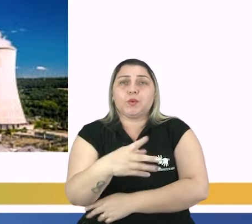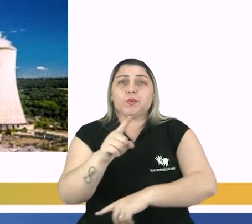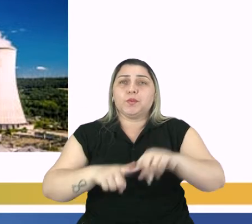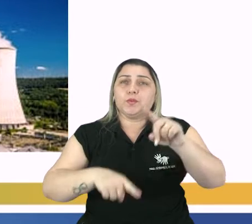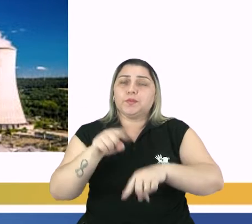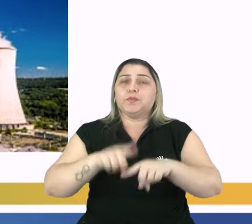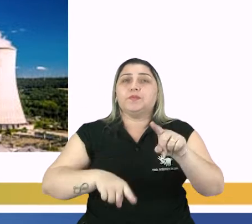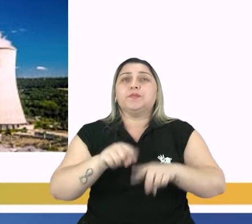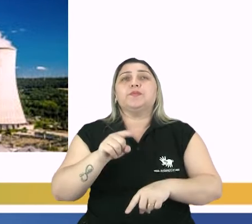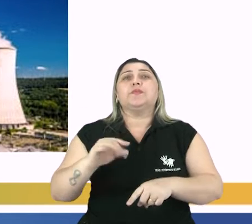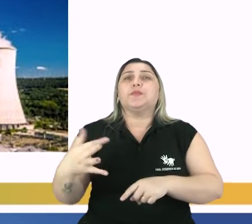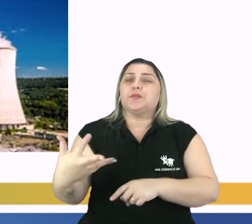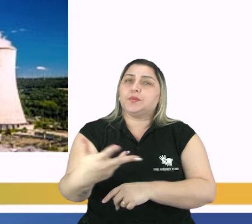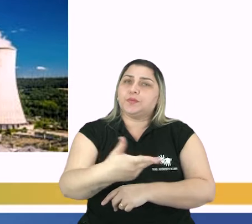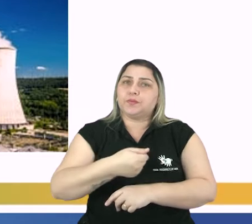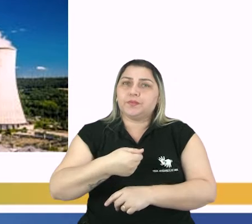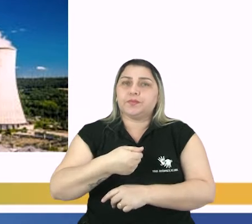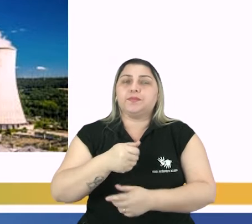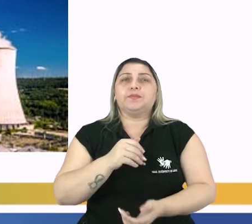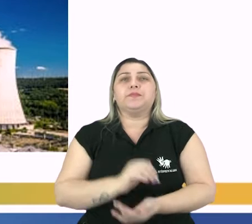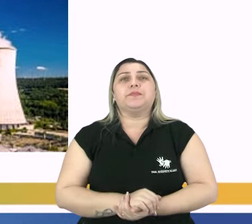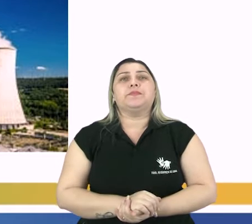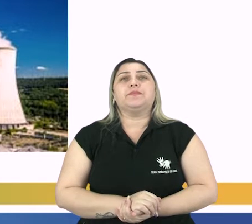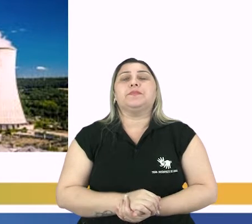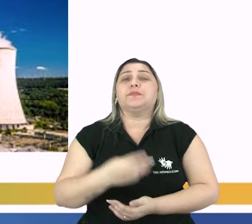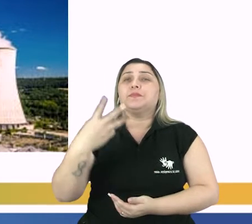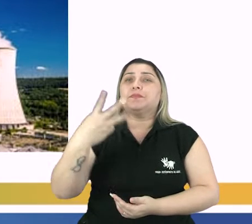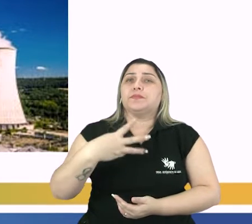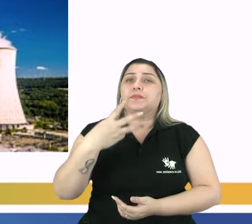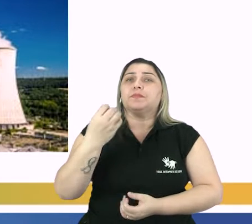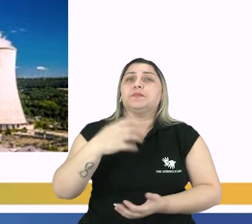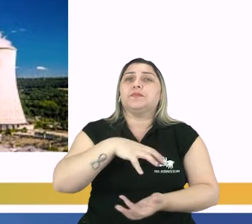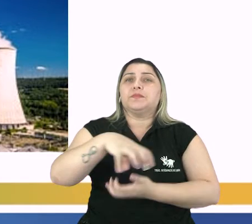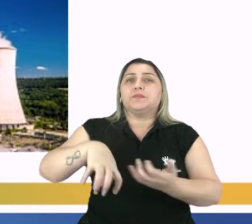mercado. Então, o aprimoramento da terceira